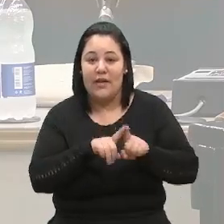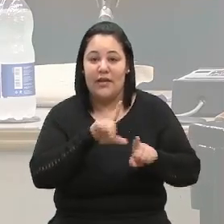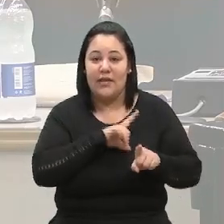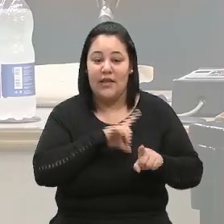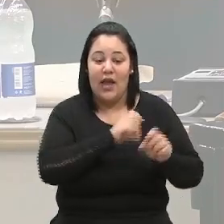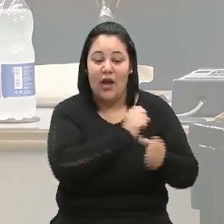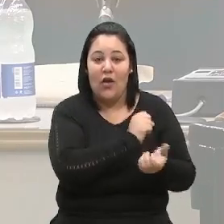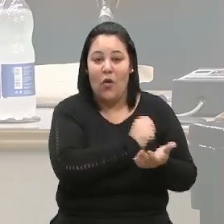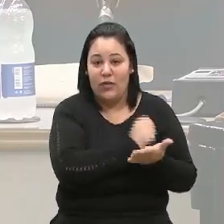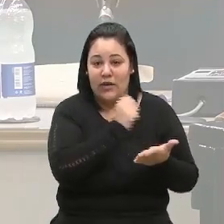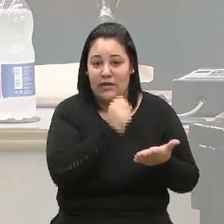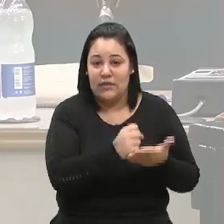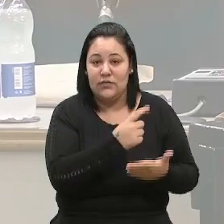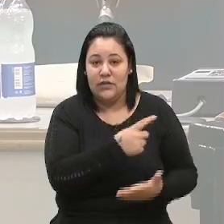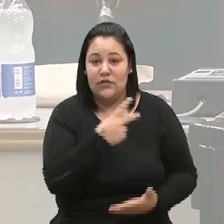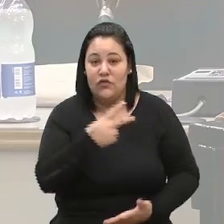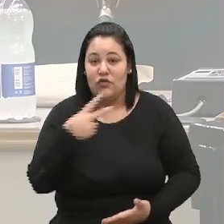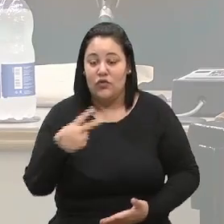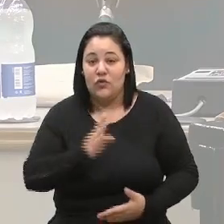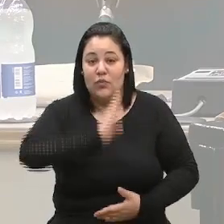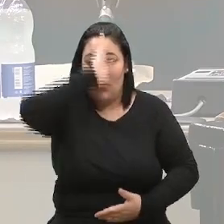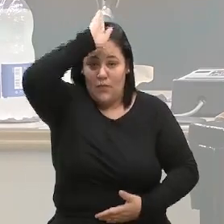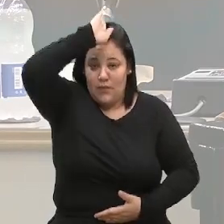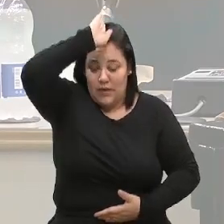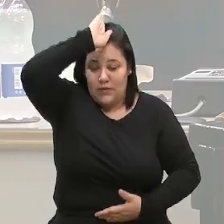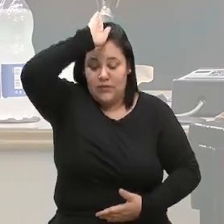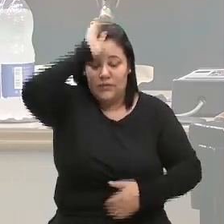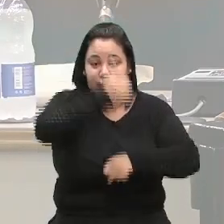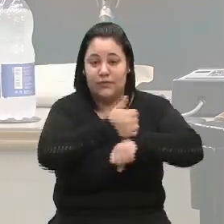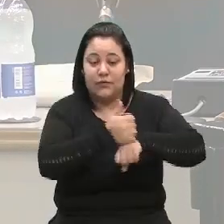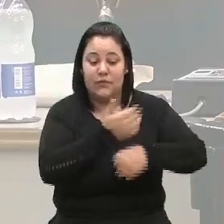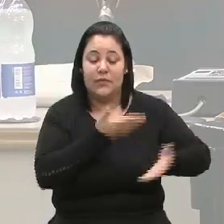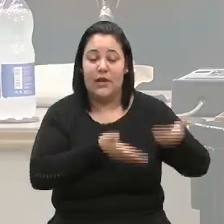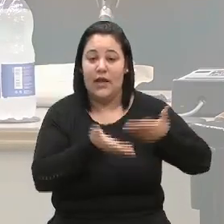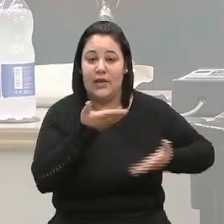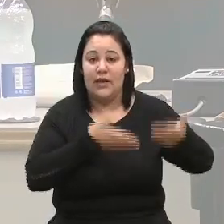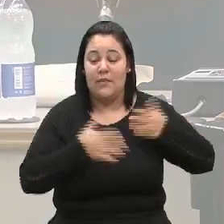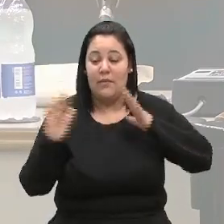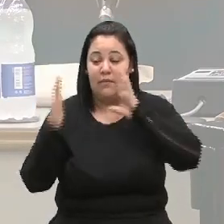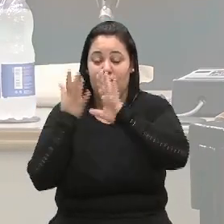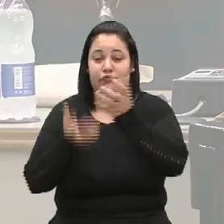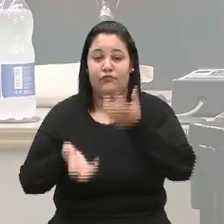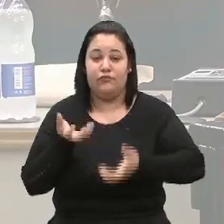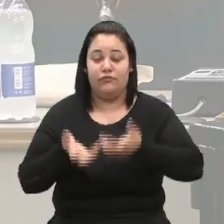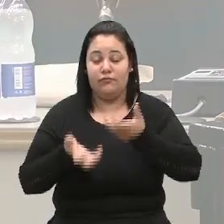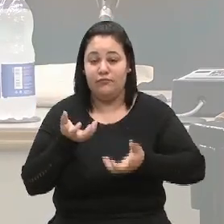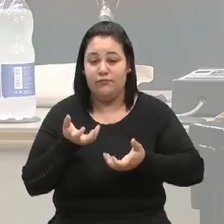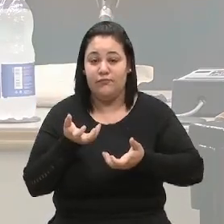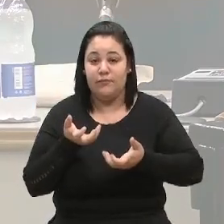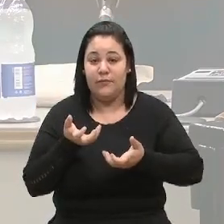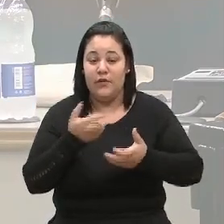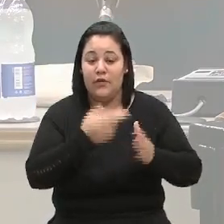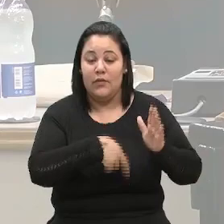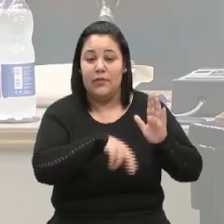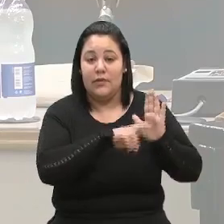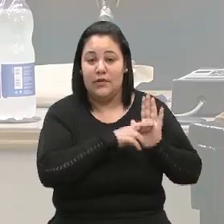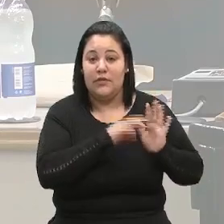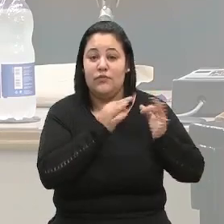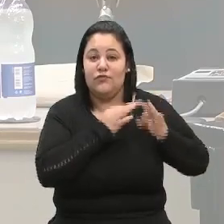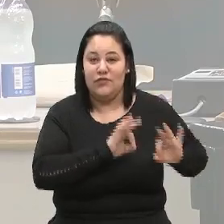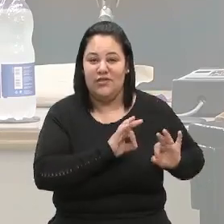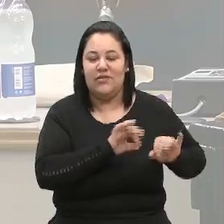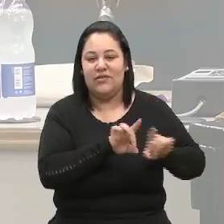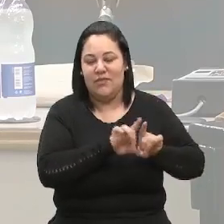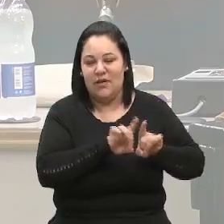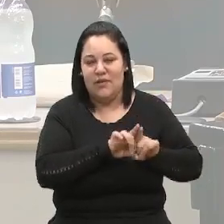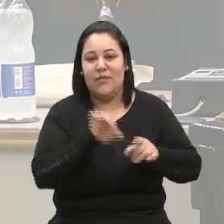222 bombeiros militares para atender às ocorrências de prevenção e combate a incêndios, de busca, resgate e salvamento, e para realizar